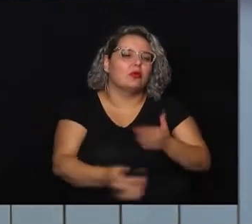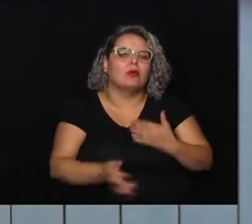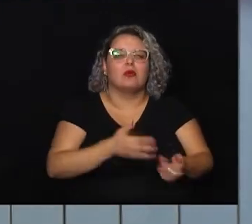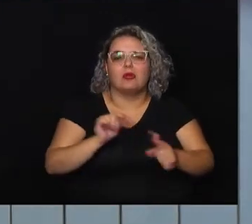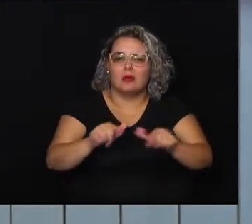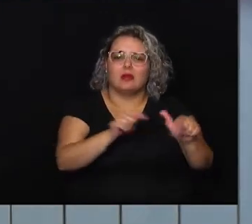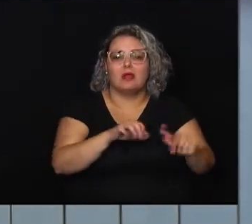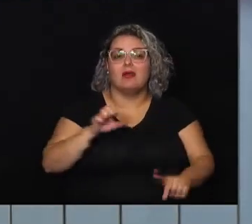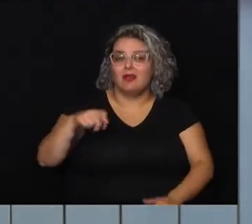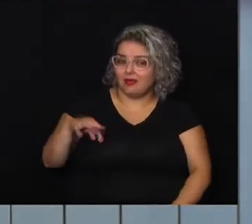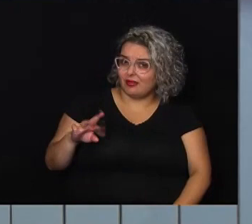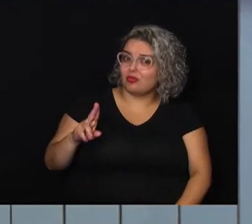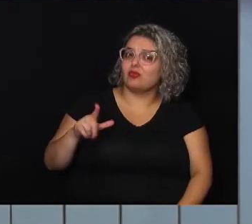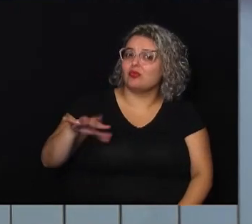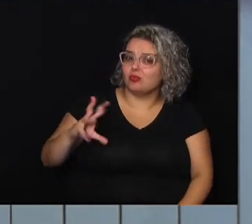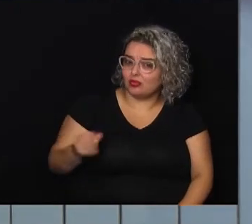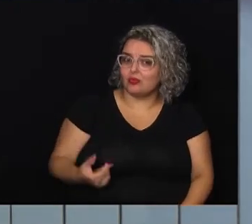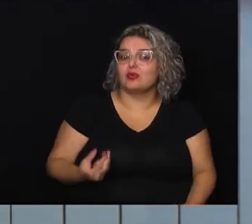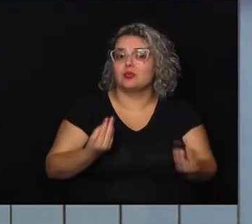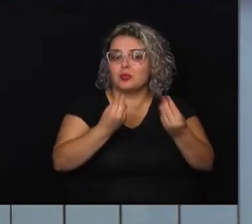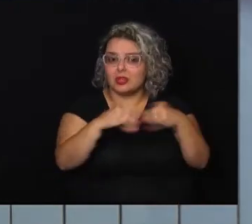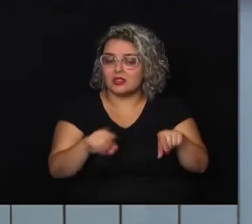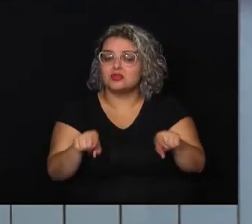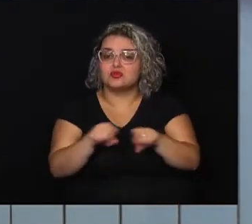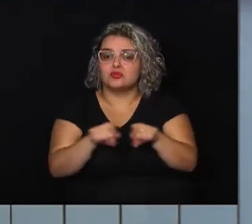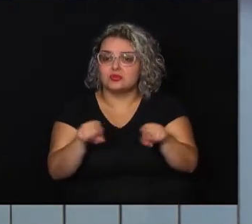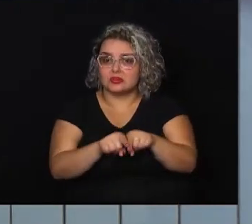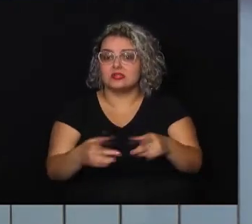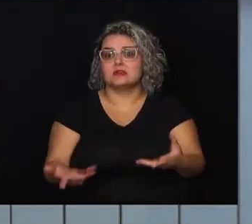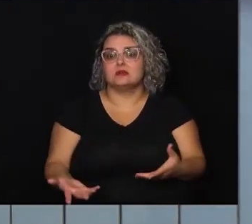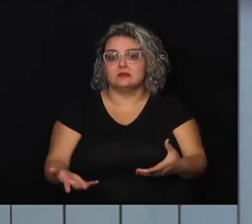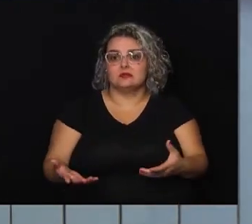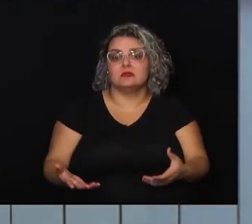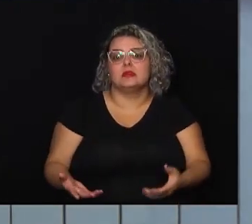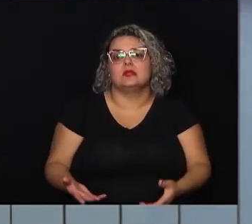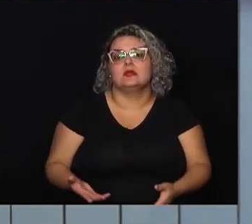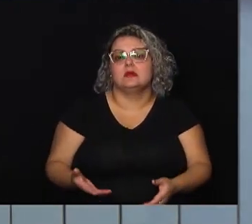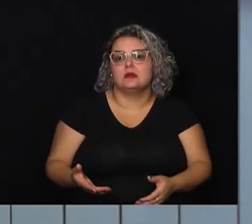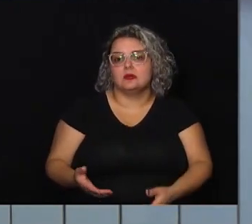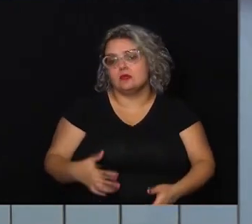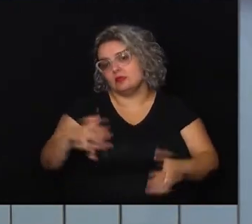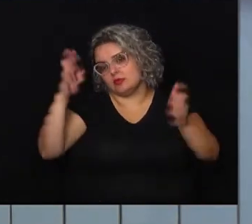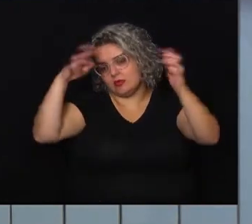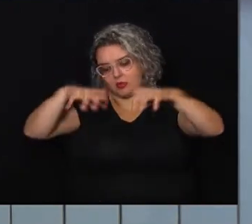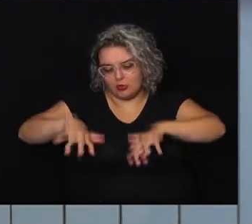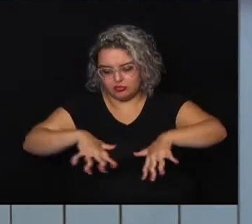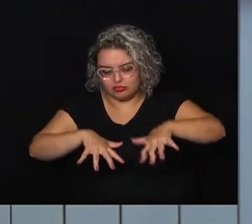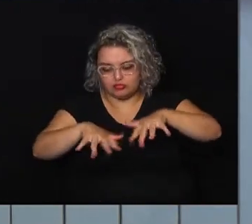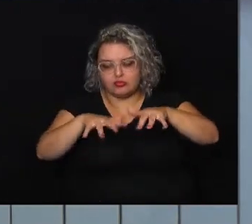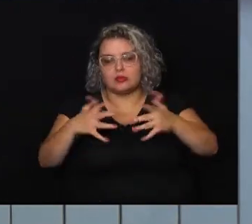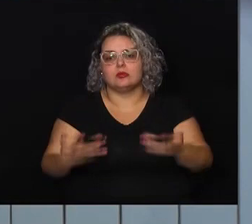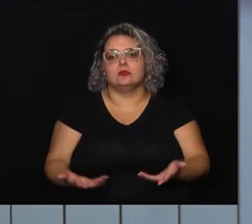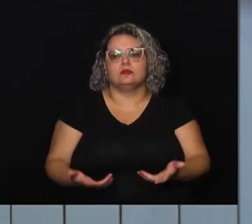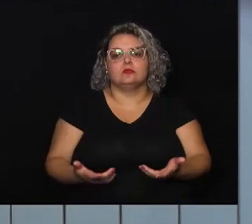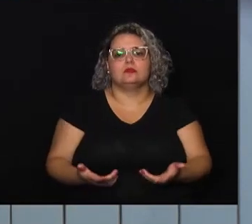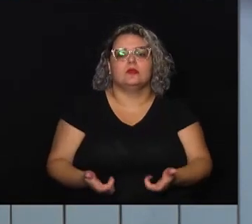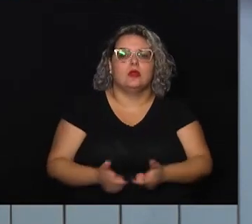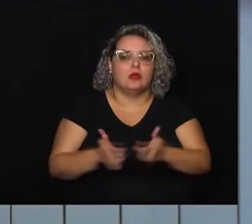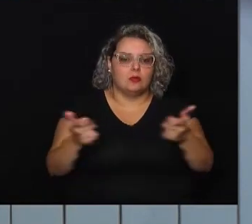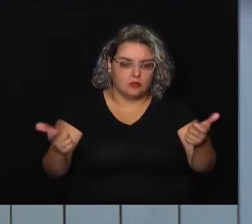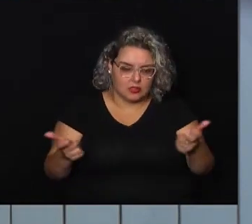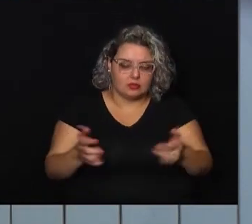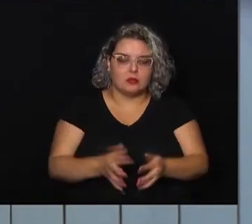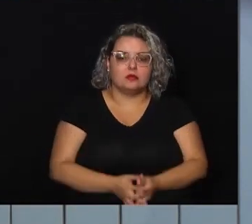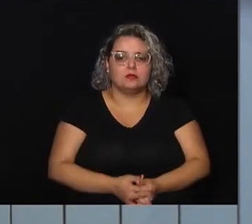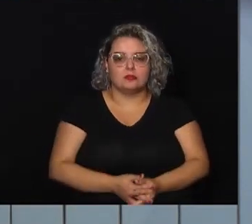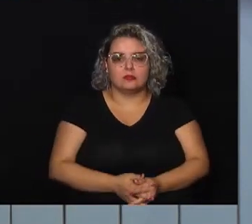isso acaba prejudicando também essa situação, né? Oferecendo e aumentando a chance de inundação, enchentes.